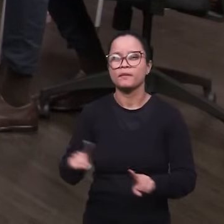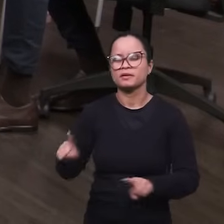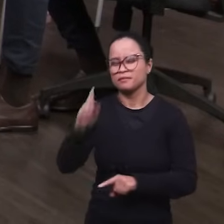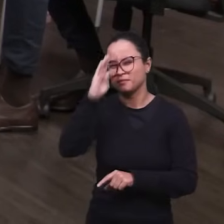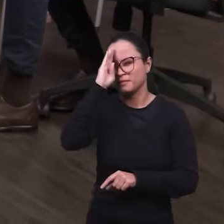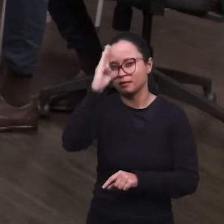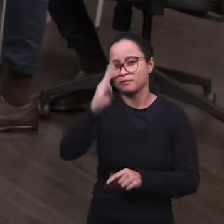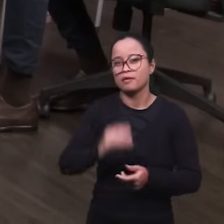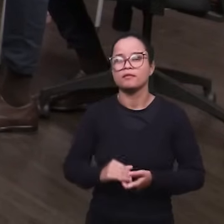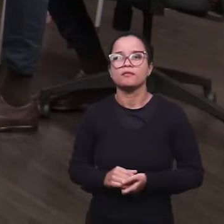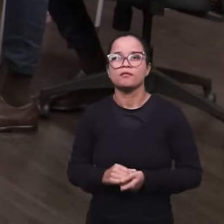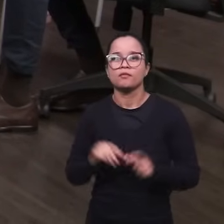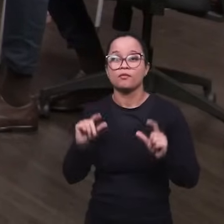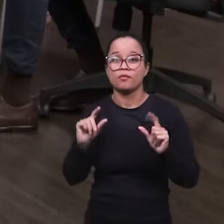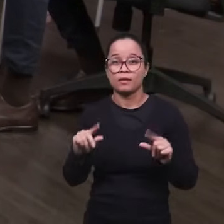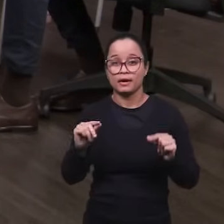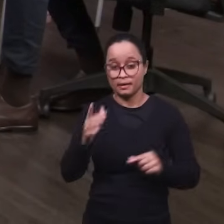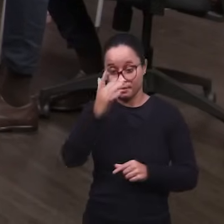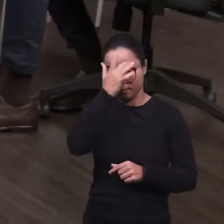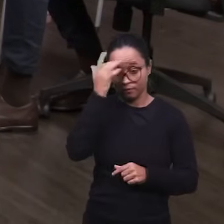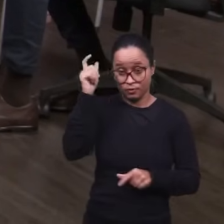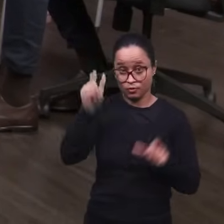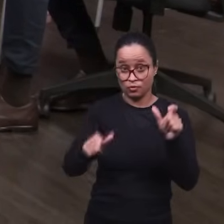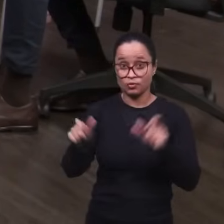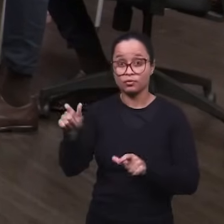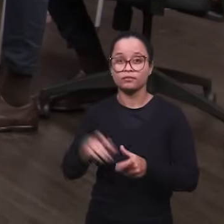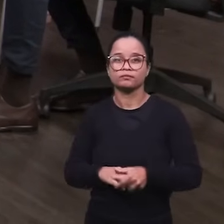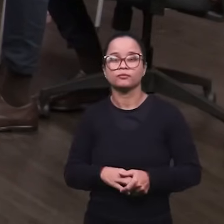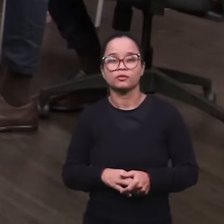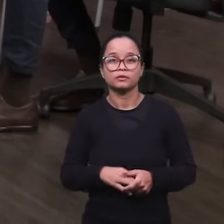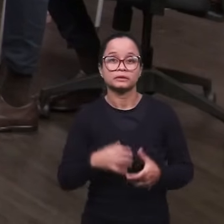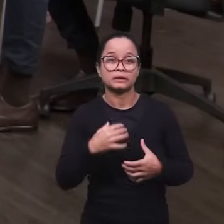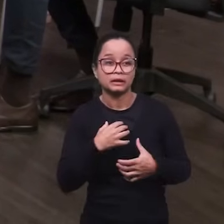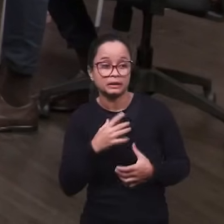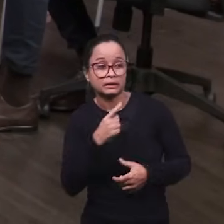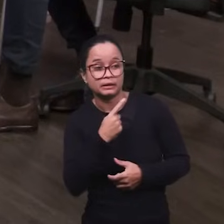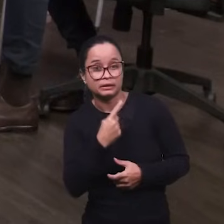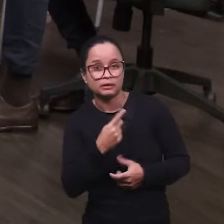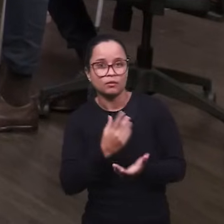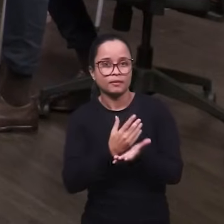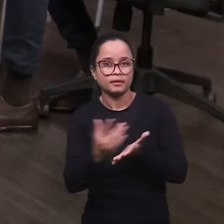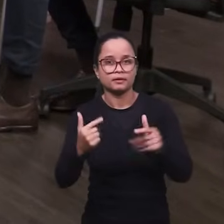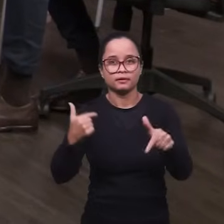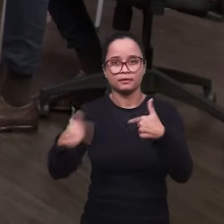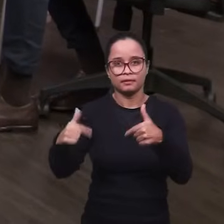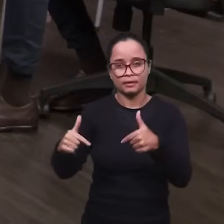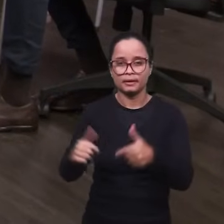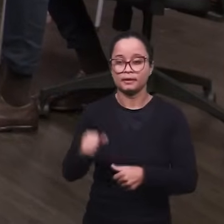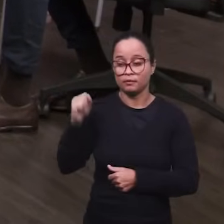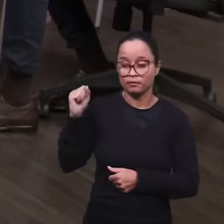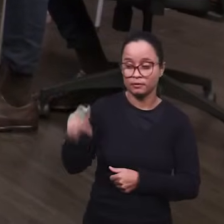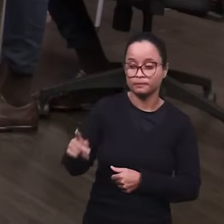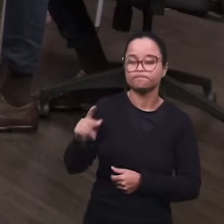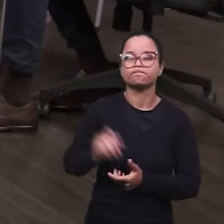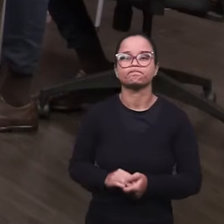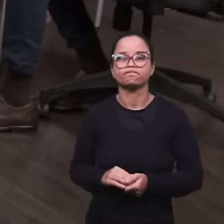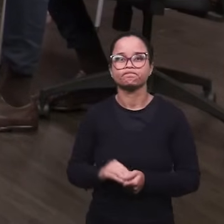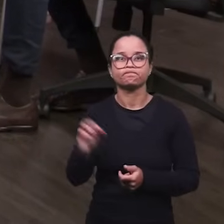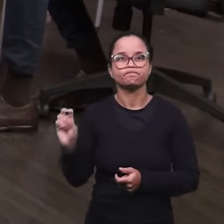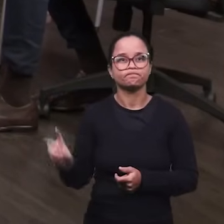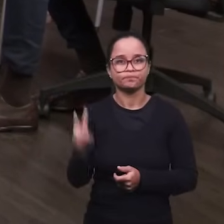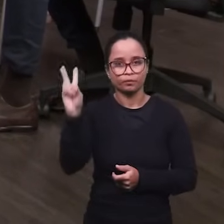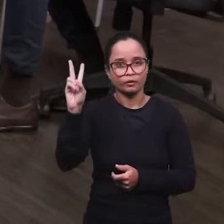no que tange a pessoas que queiram, por força de planejamento, começar a trabalhar a aposentadoria, o